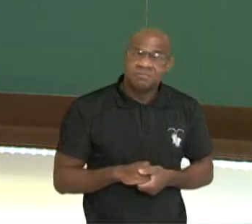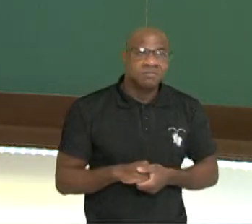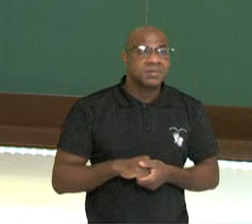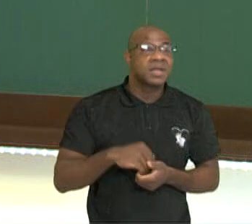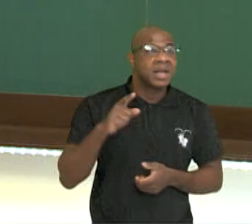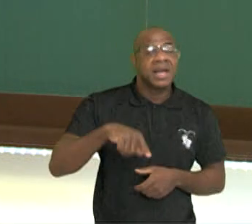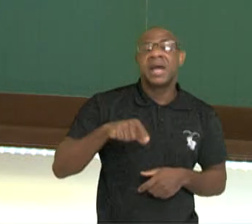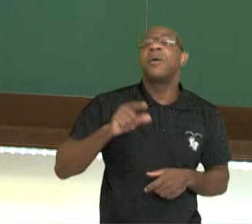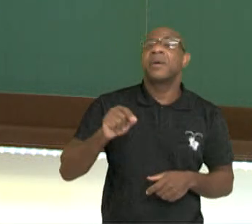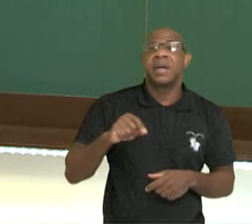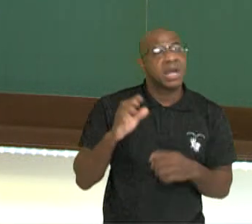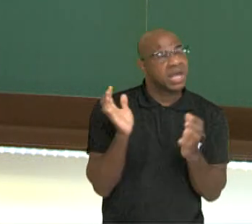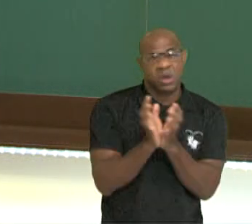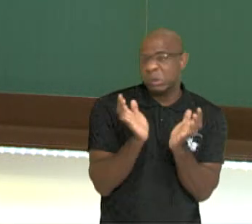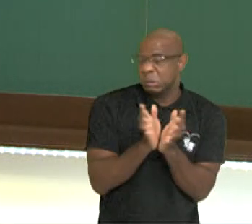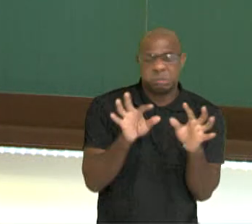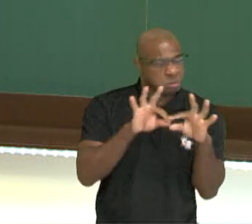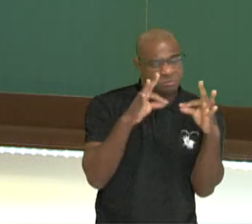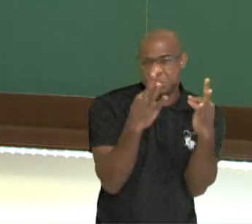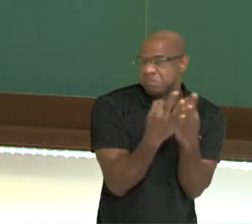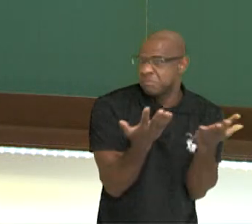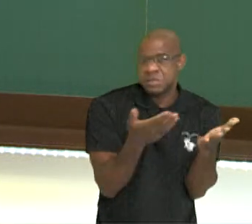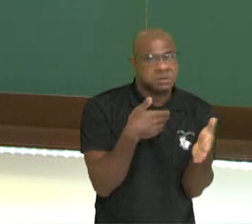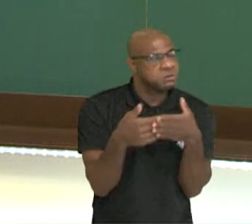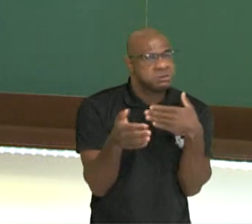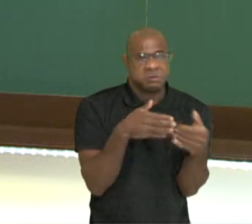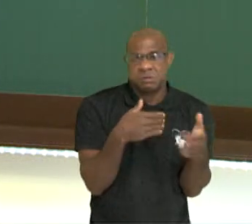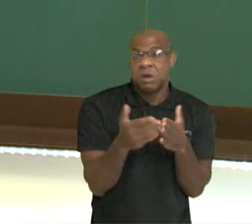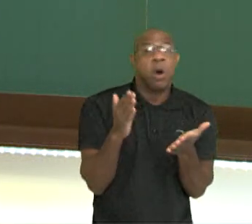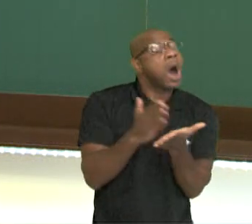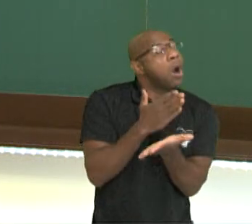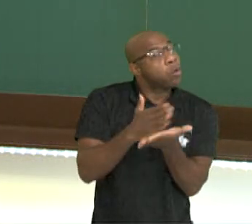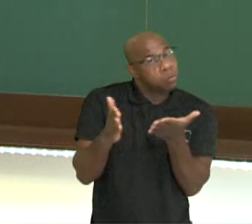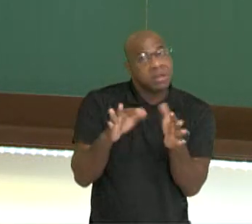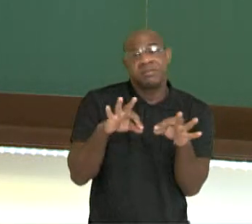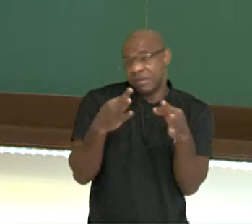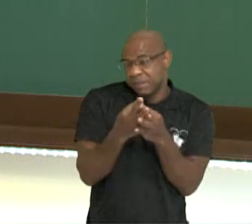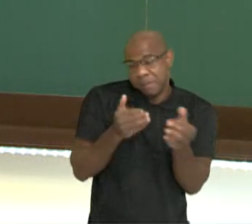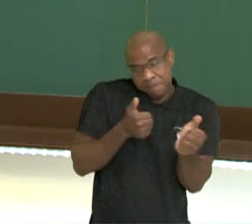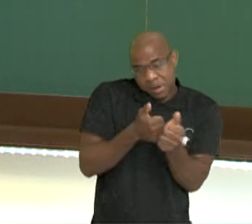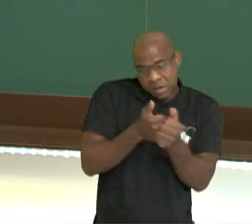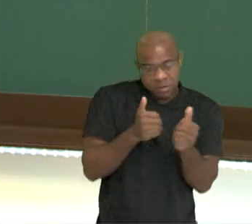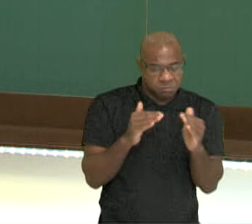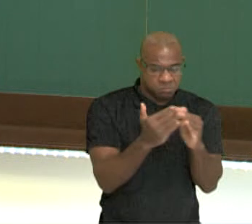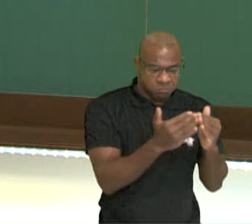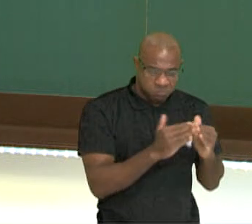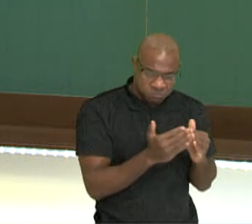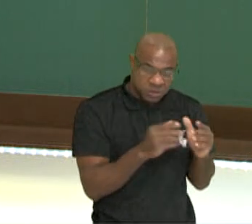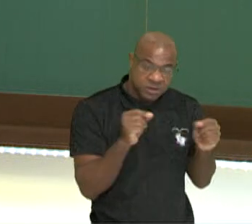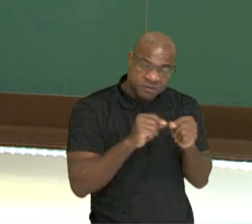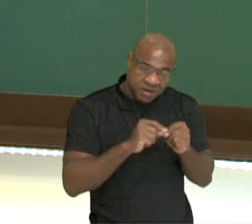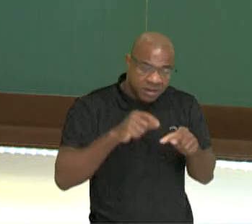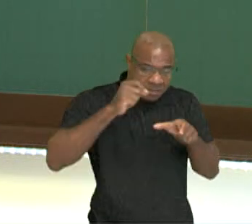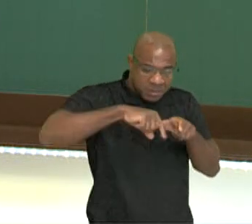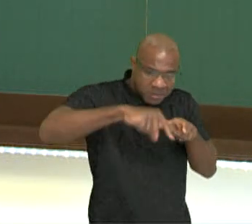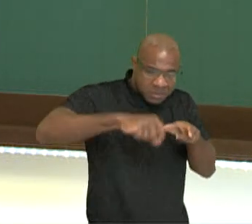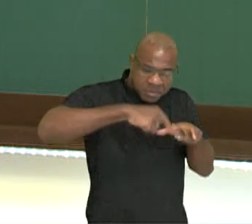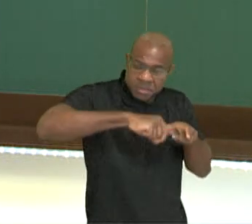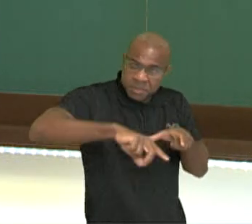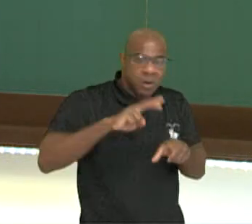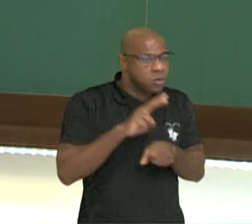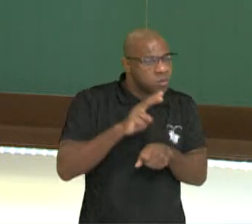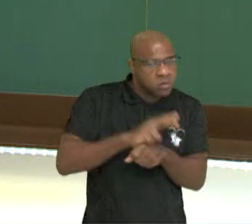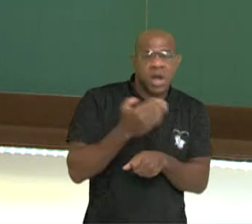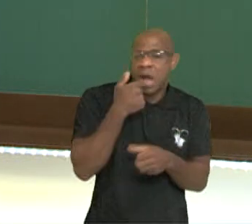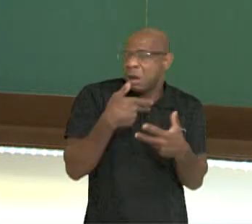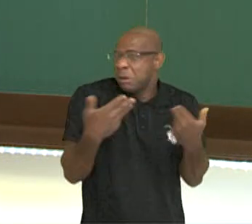é um grupo, uma família ou algumas famílias que moram próximas que produzem alguns tipos